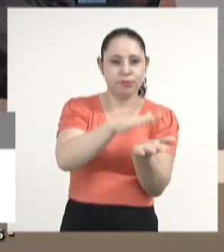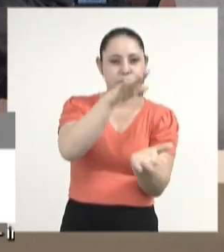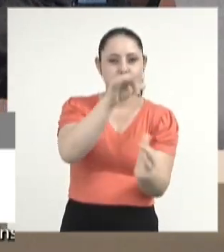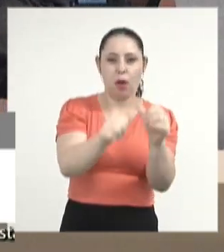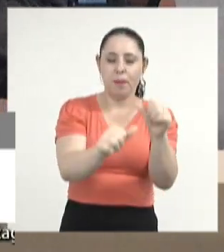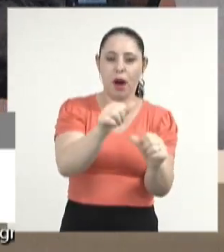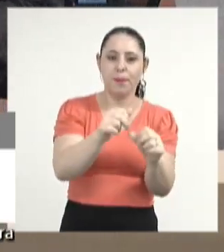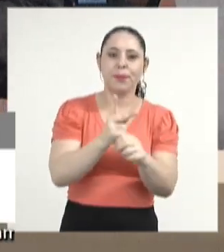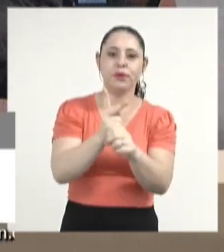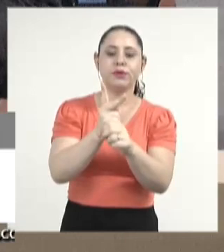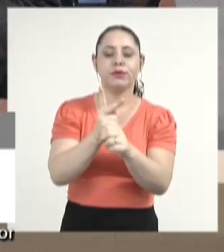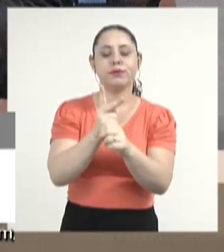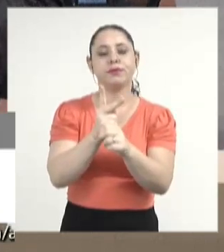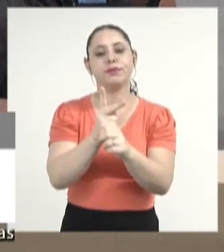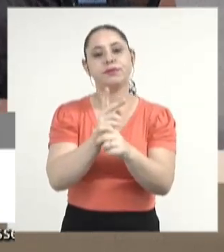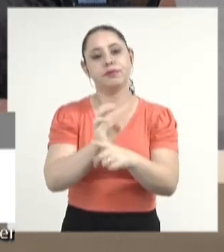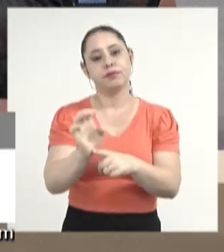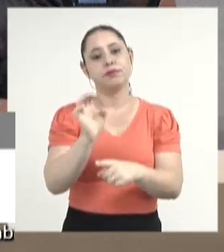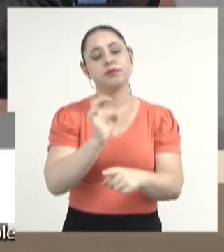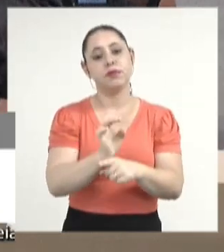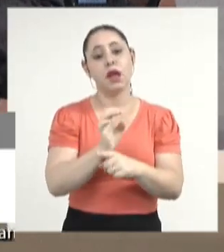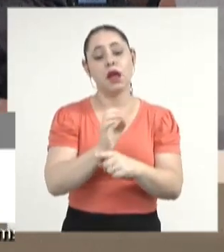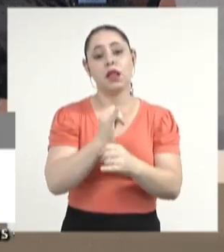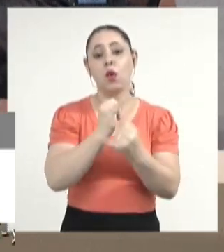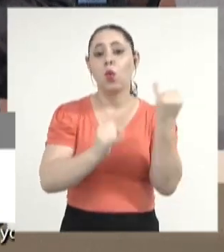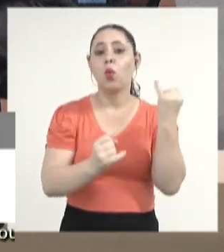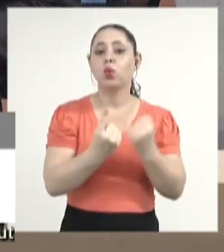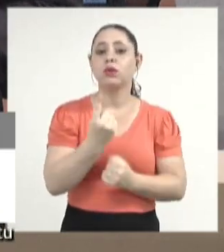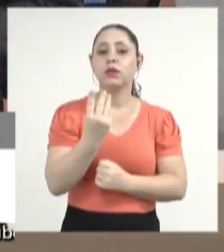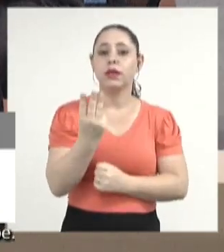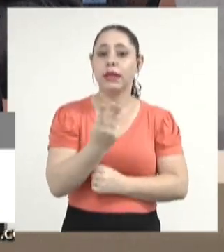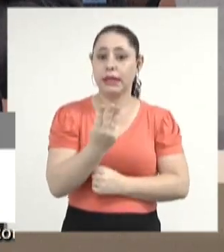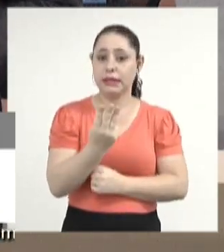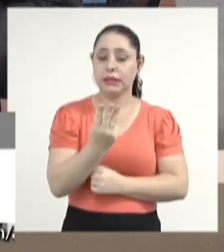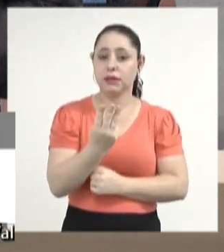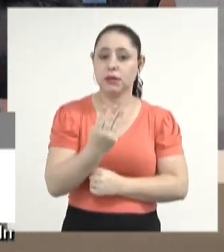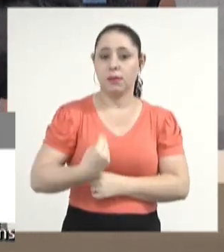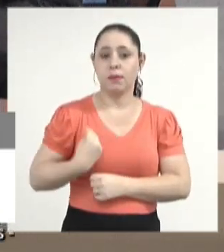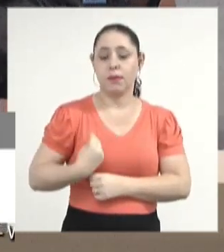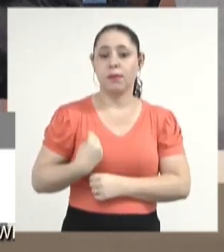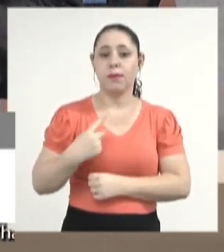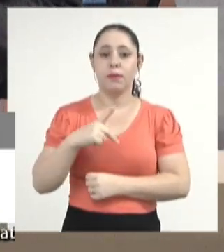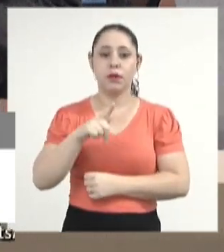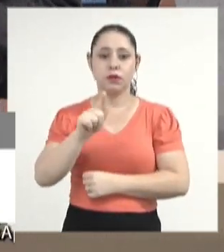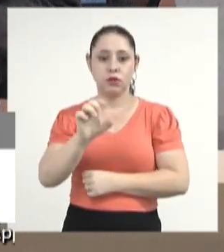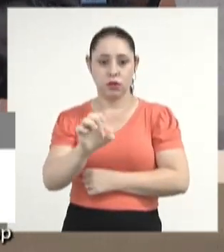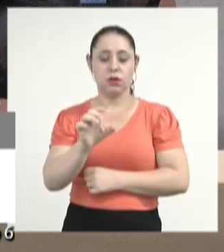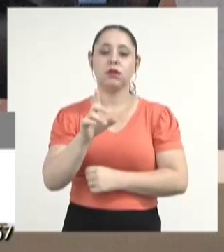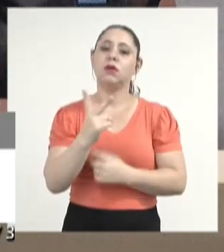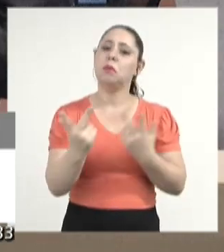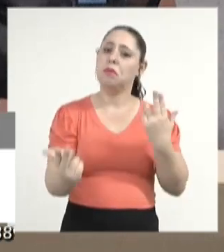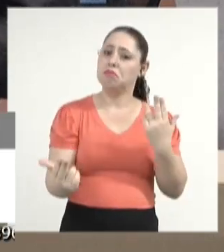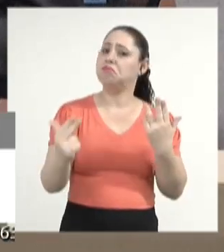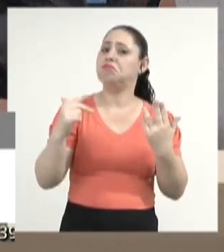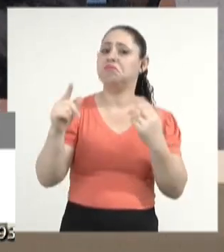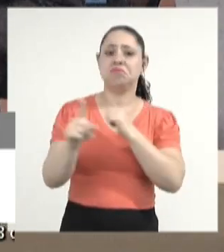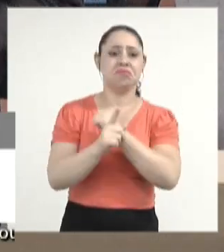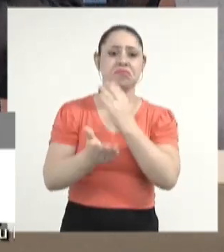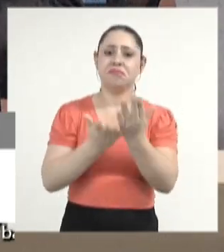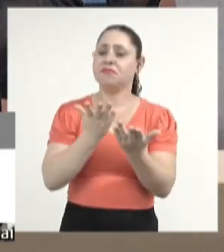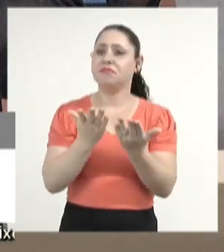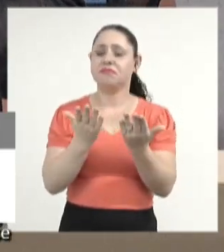Dos procuradores do Estado. Até 1/3 do subsídio do membro da PGE, e também o governo diz que é o mesmo